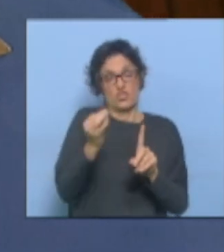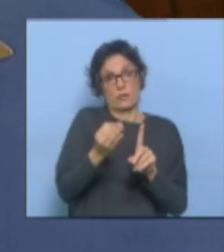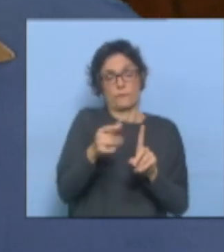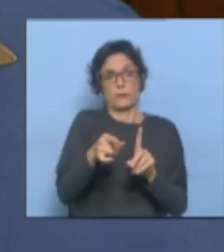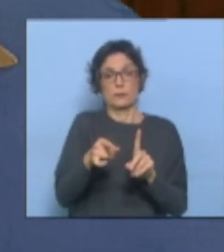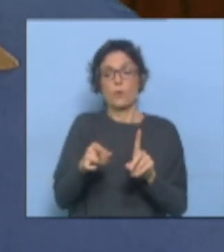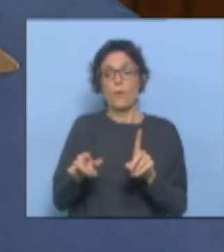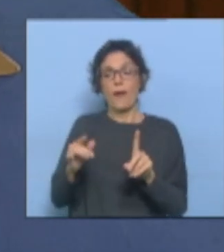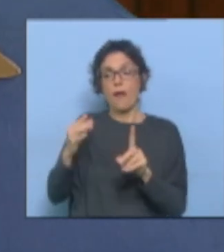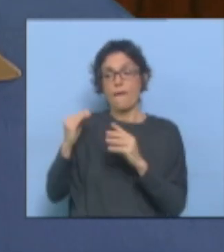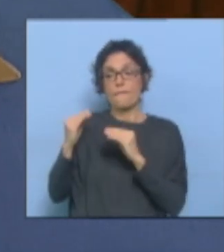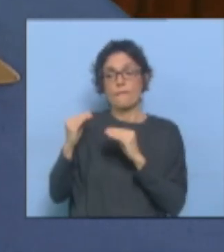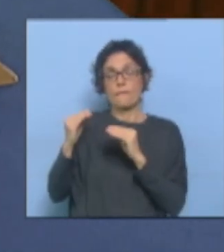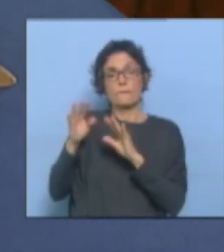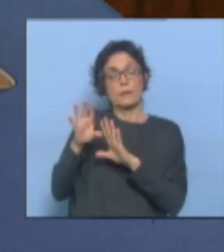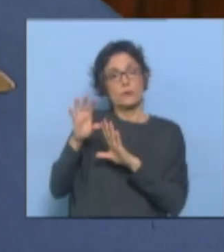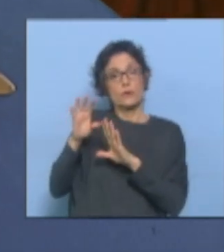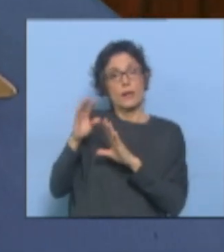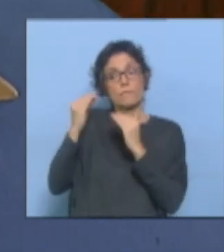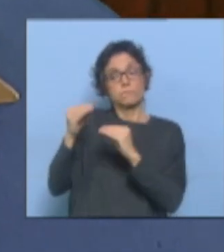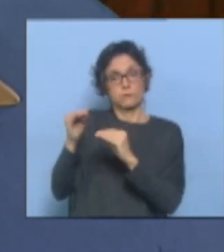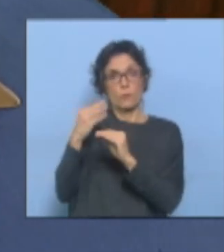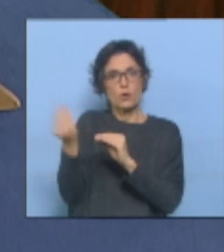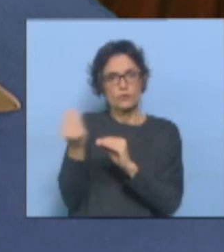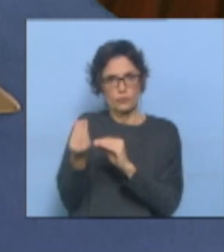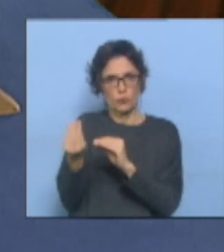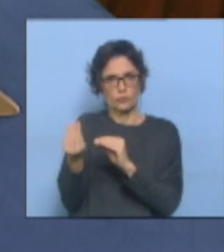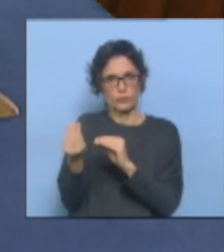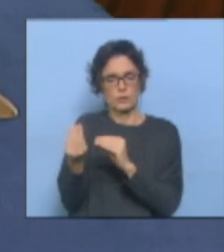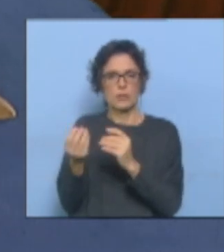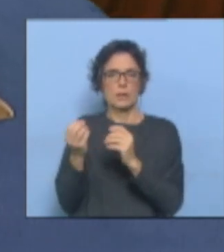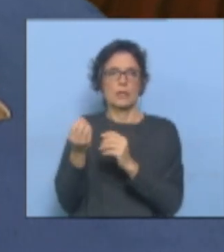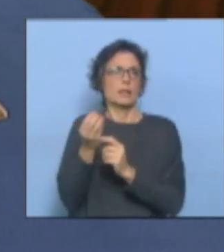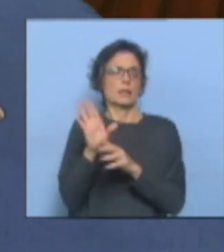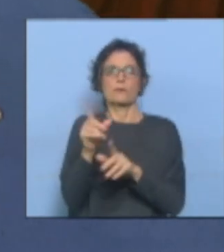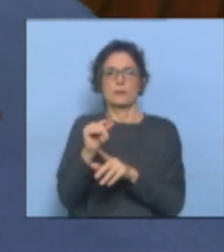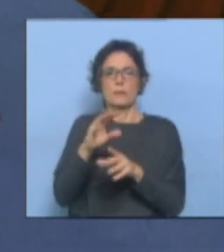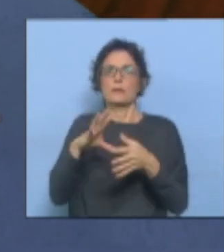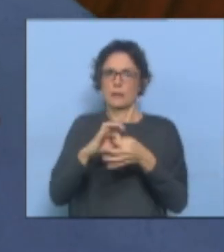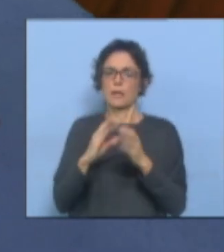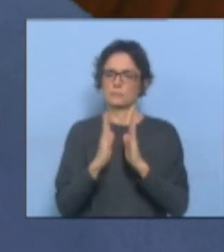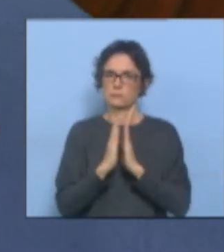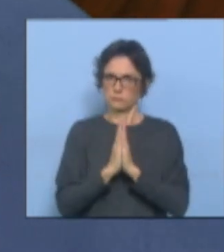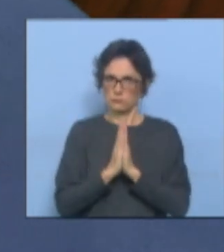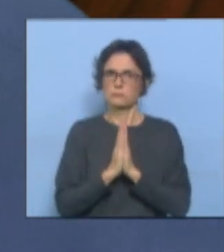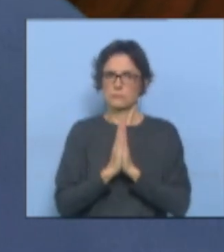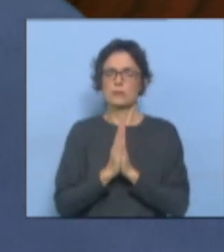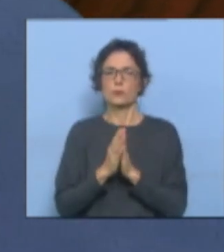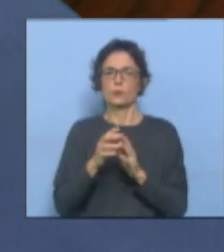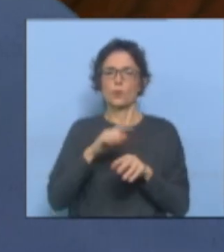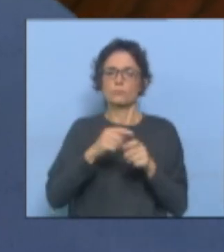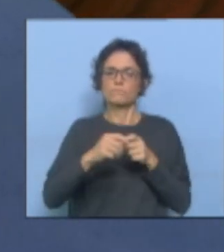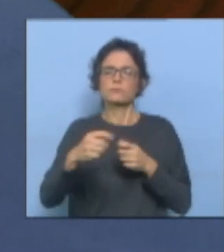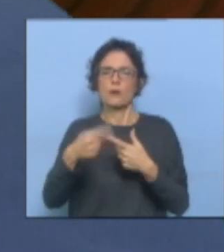realidades, sendo este um projeto católico que tem também aqui uma dimensão evangelizadora, portanto é um projeto que tem vários momentos de oração, também em